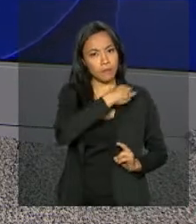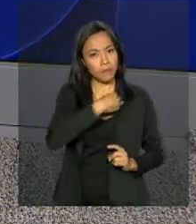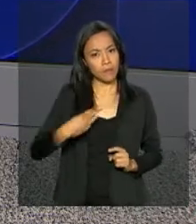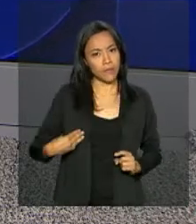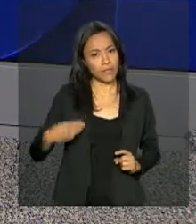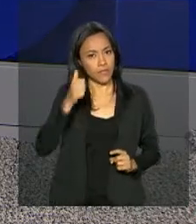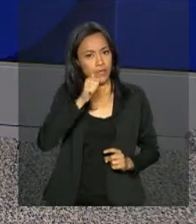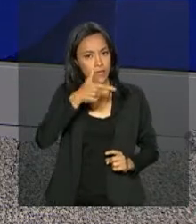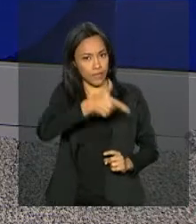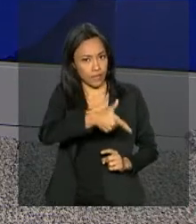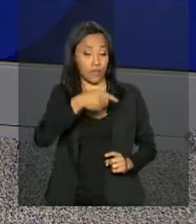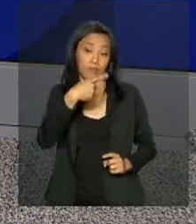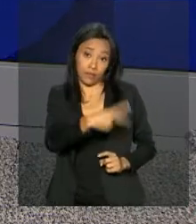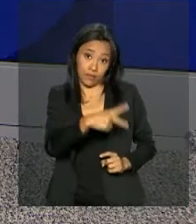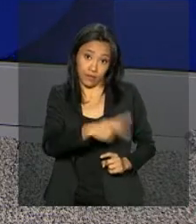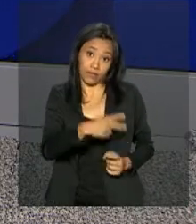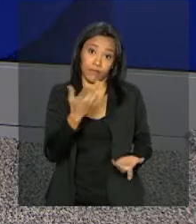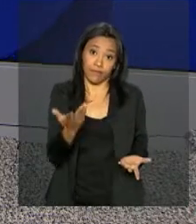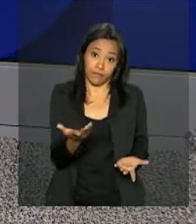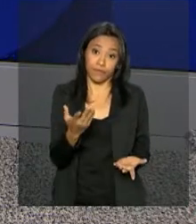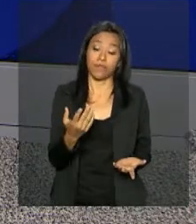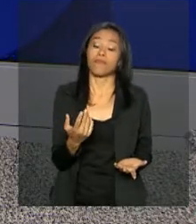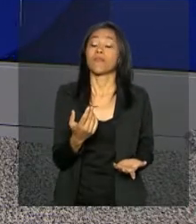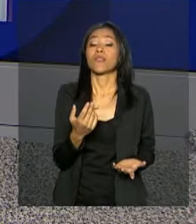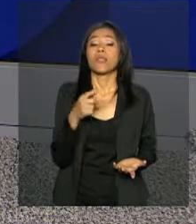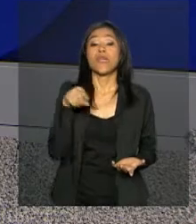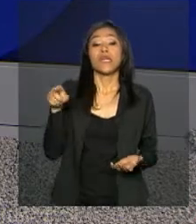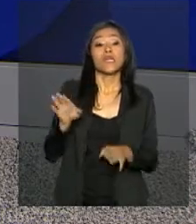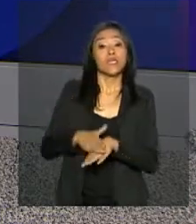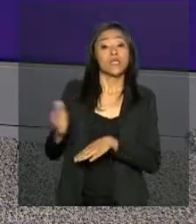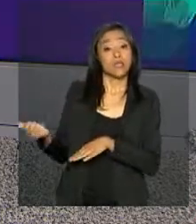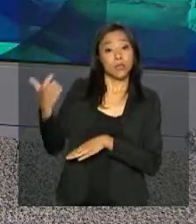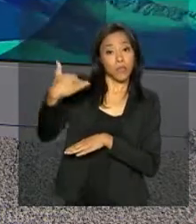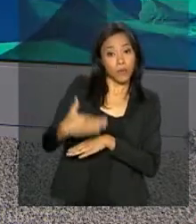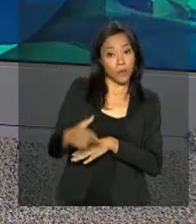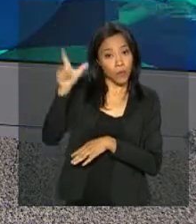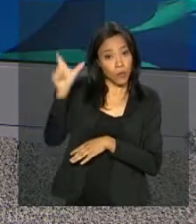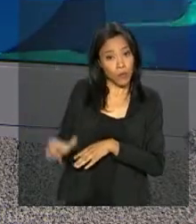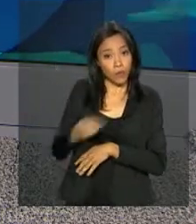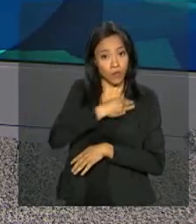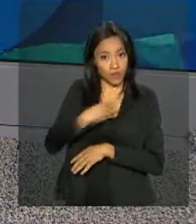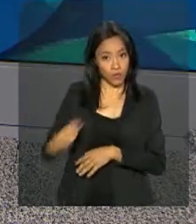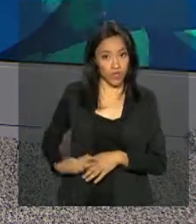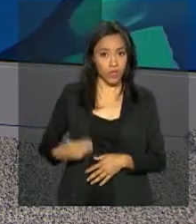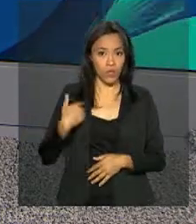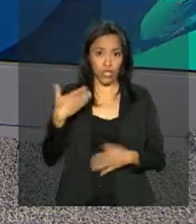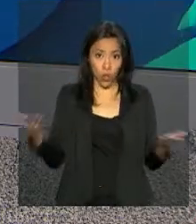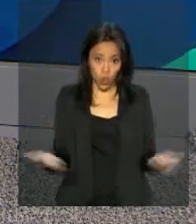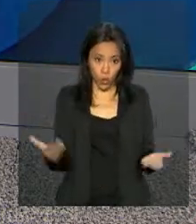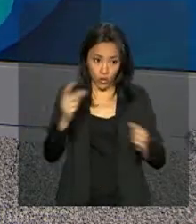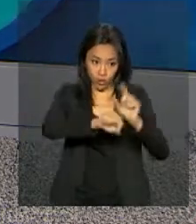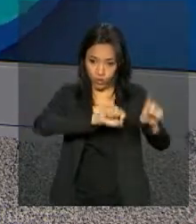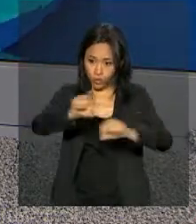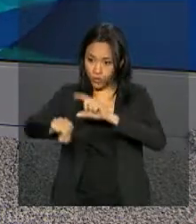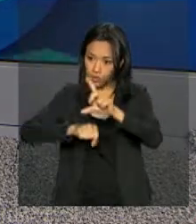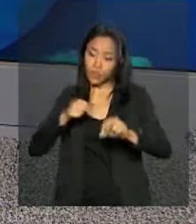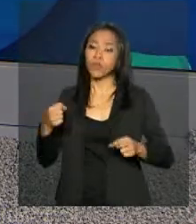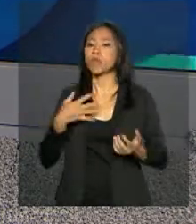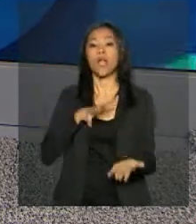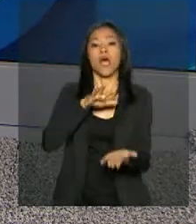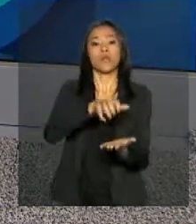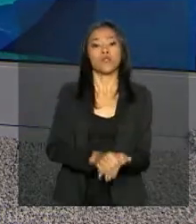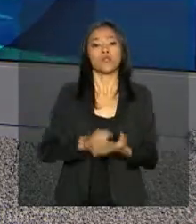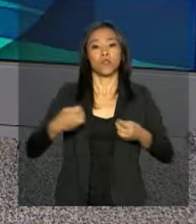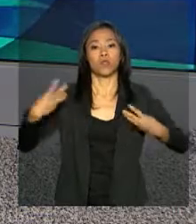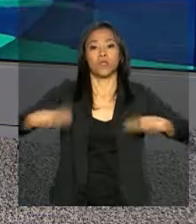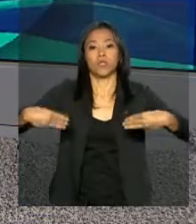situação do agronegócio brasileiro o ministro também disse que nessa reunião de hoje os escolhidos para assumir os ministérios devem